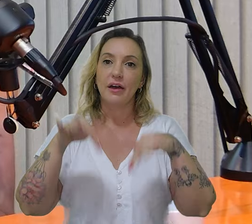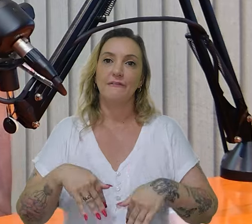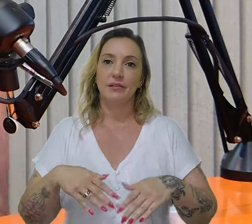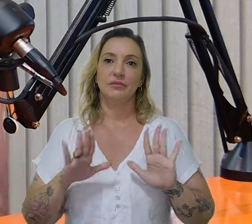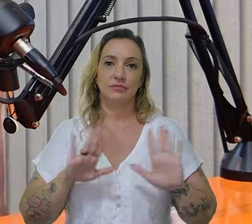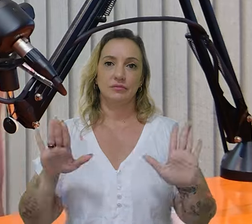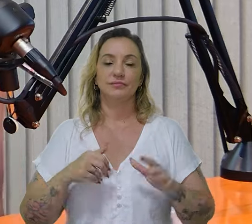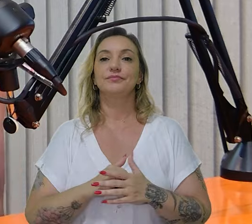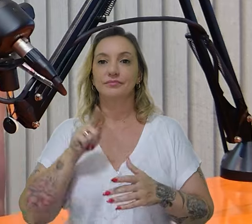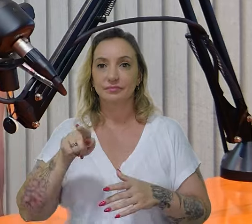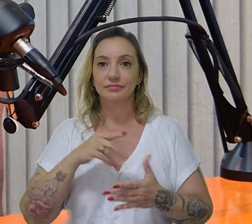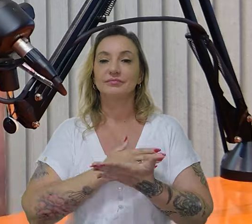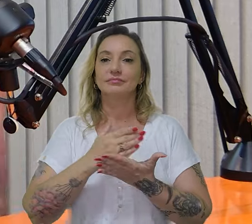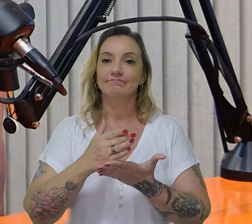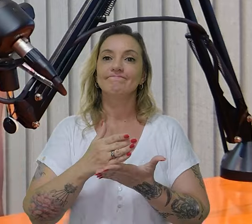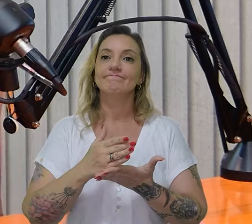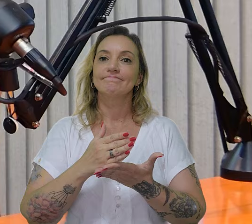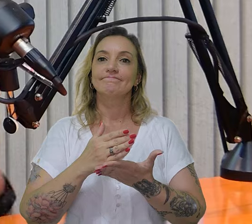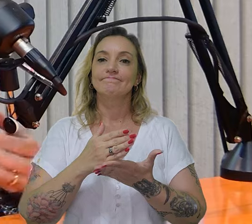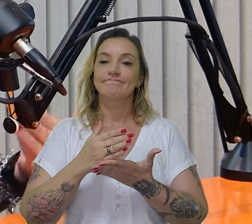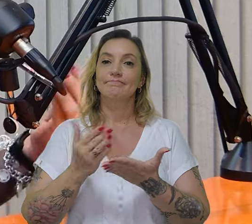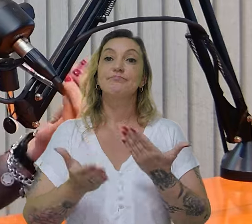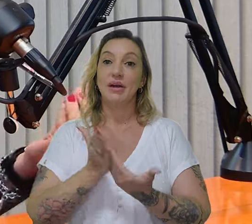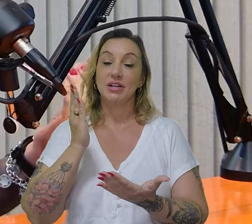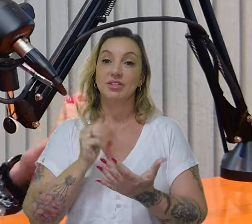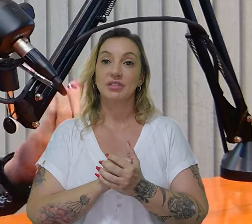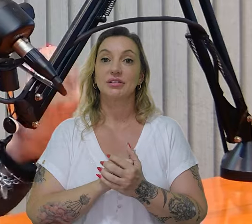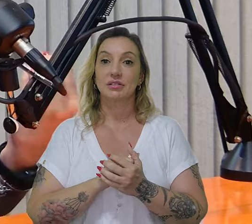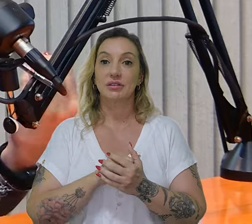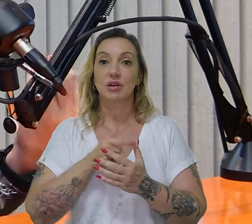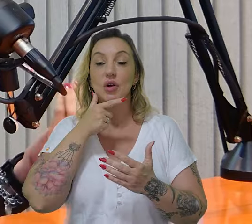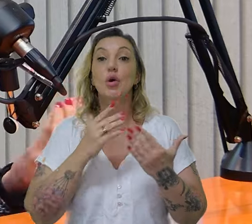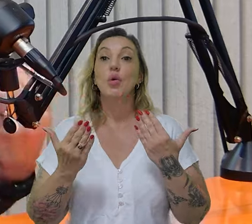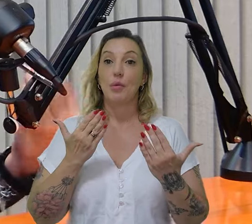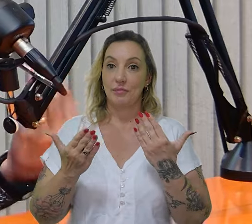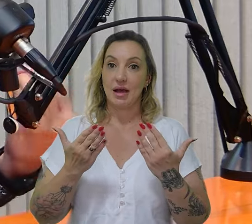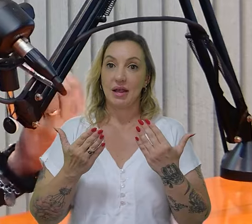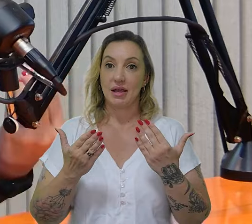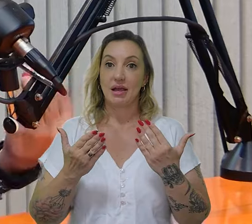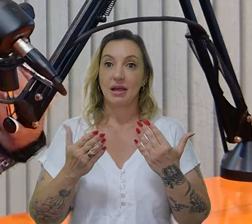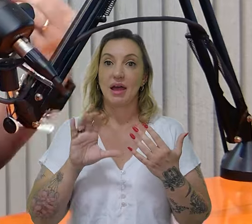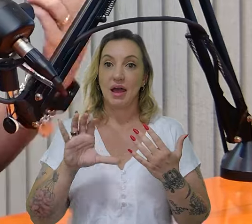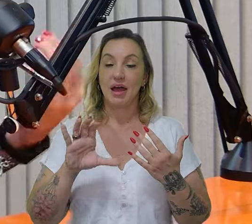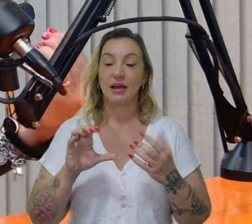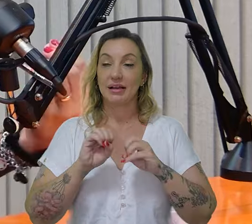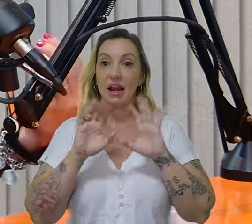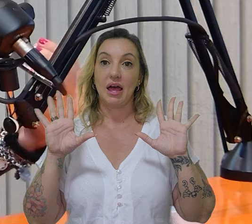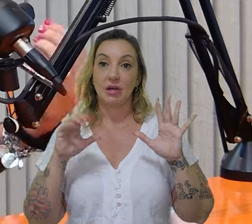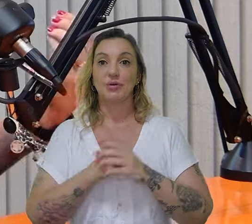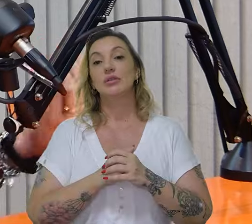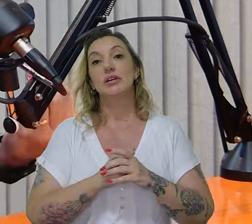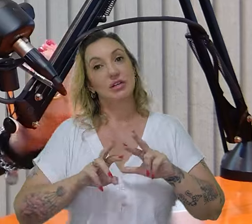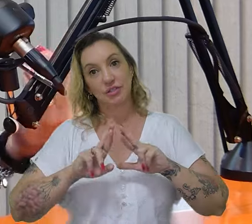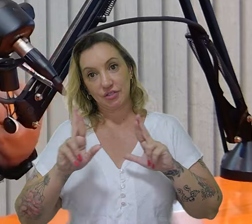né Eu acho que é aí que a gente acaba tropeçando então quando a gente compara eu acho que é é muito clara né